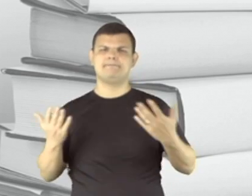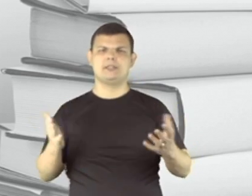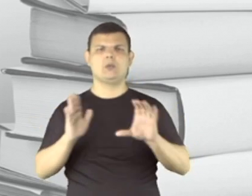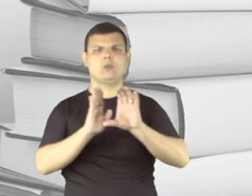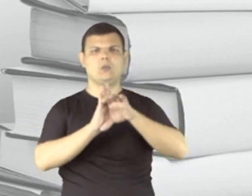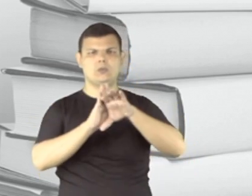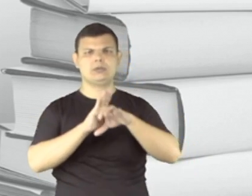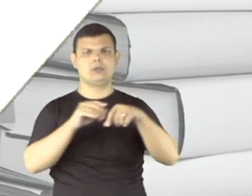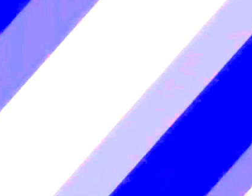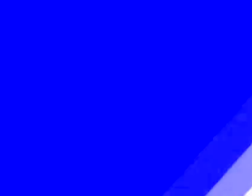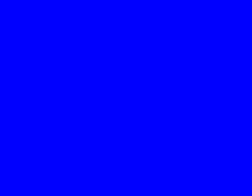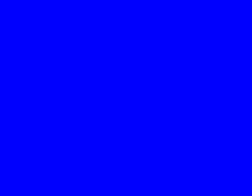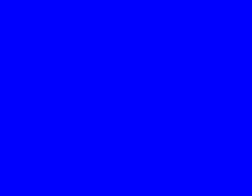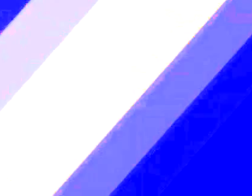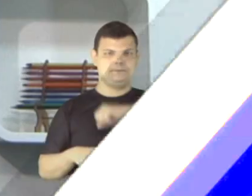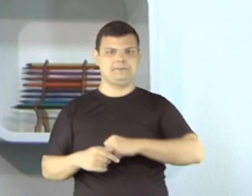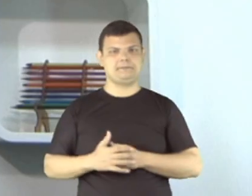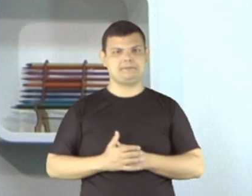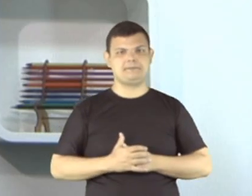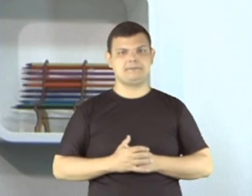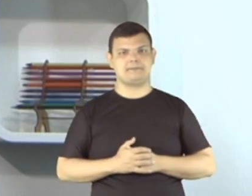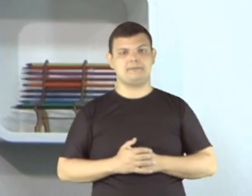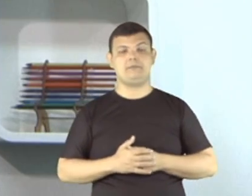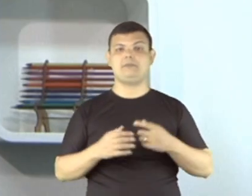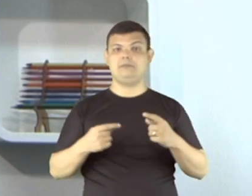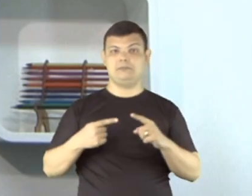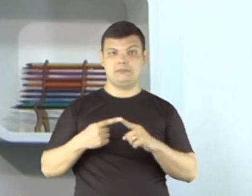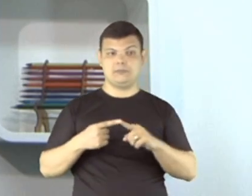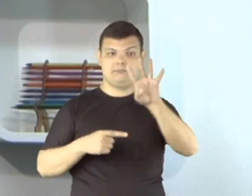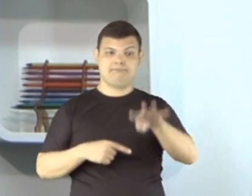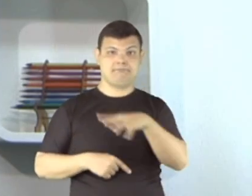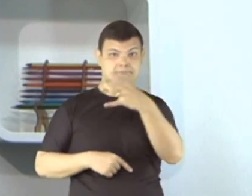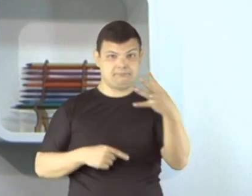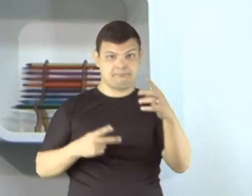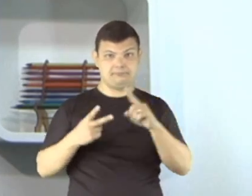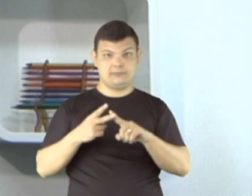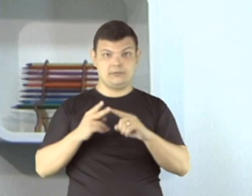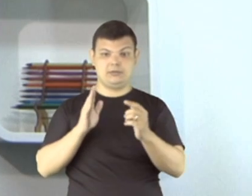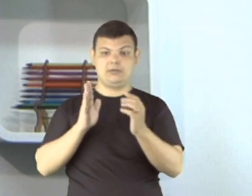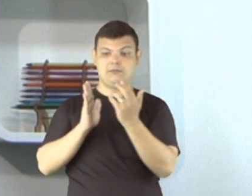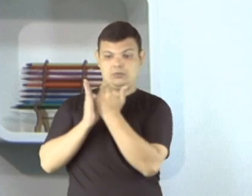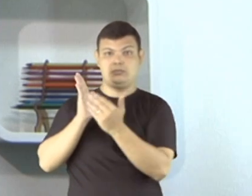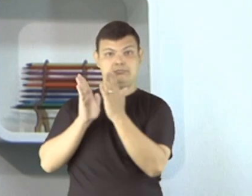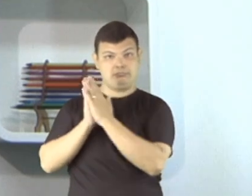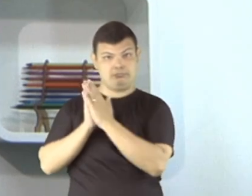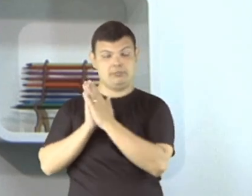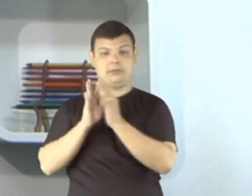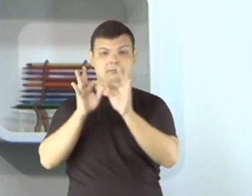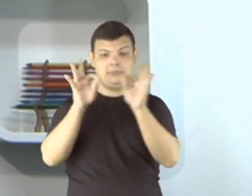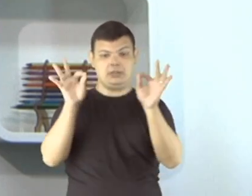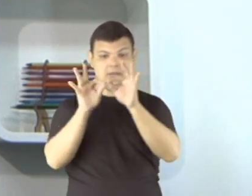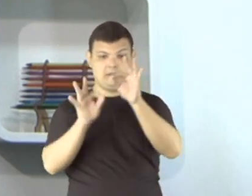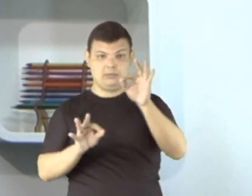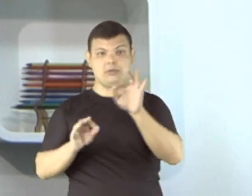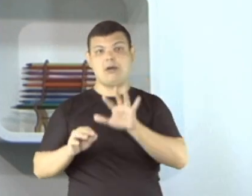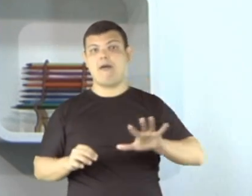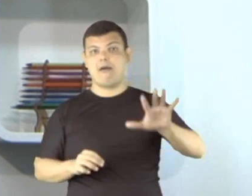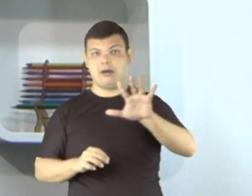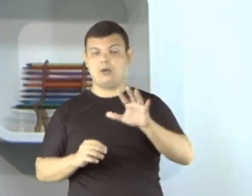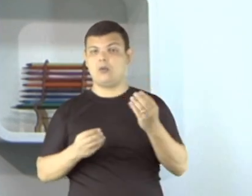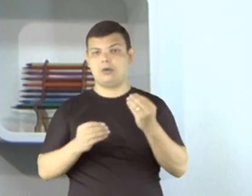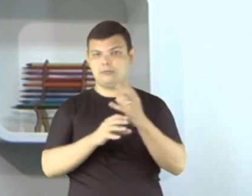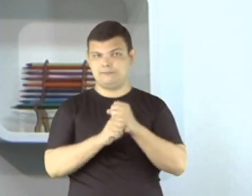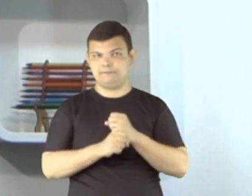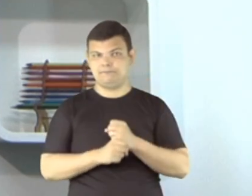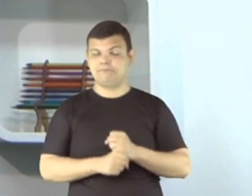conceitos que nós trabalhamos hoje, voltando aqui para mim, foi malha quadriculada, figura plana, perímetro e área e como calcular esses dois.